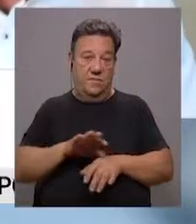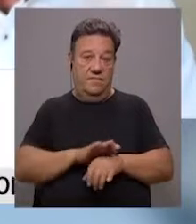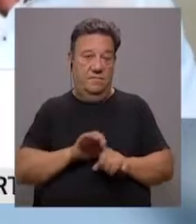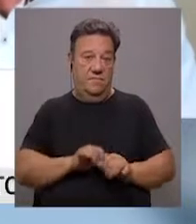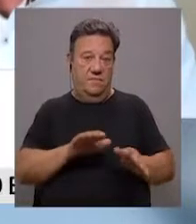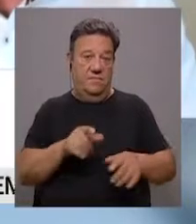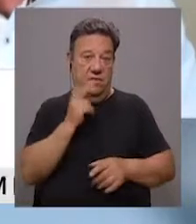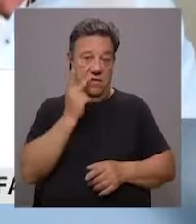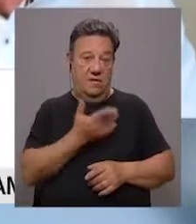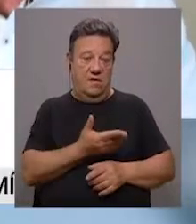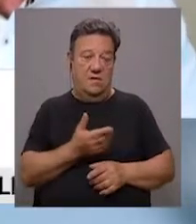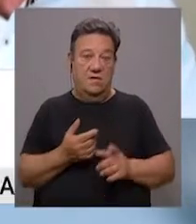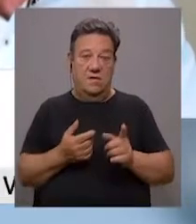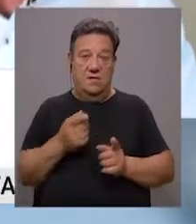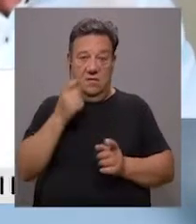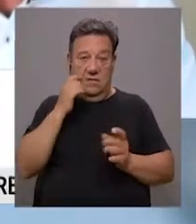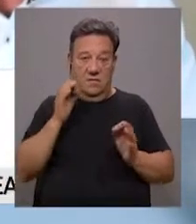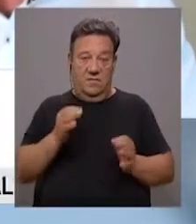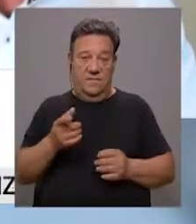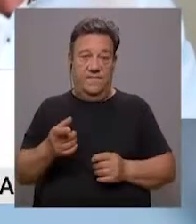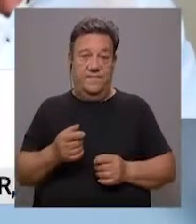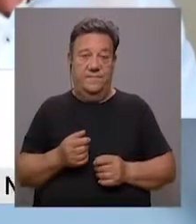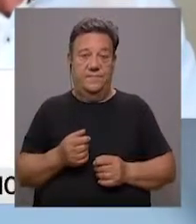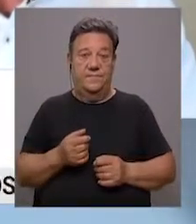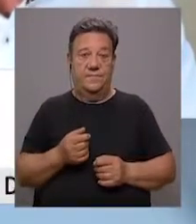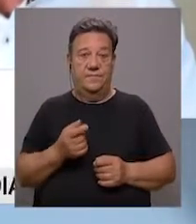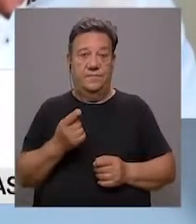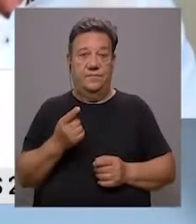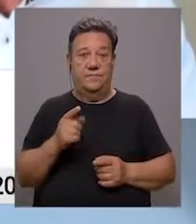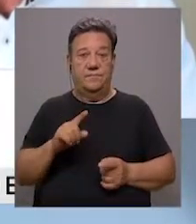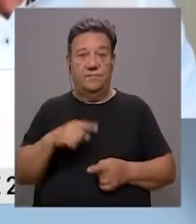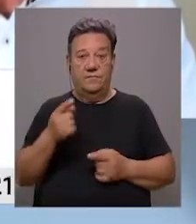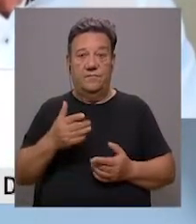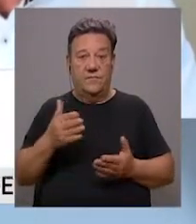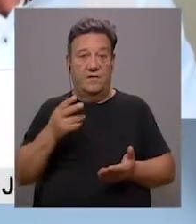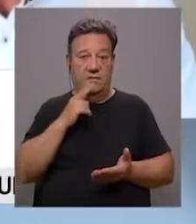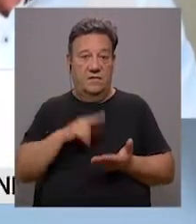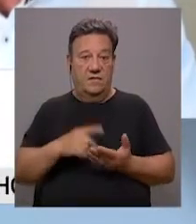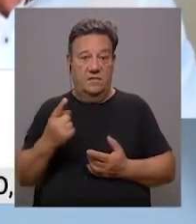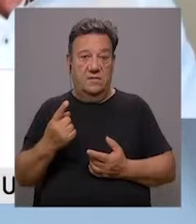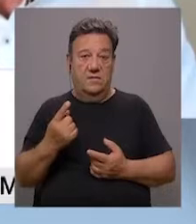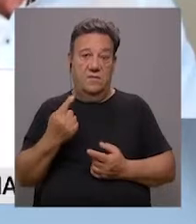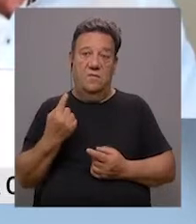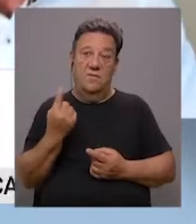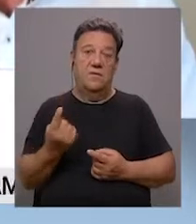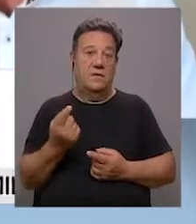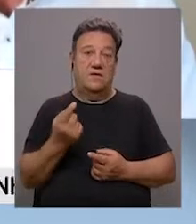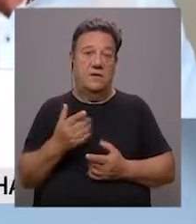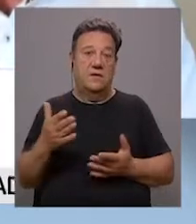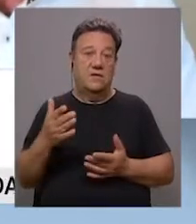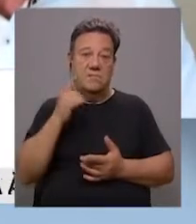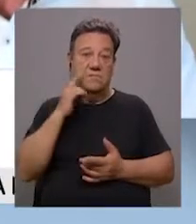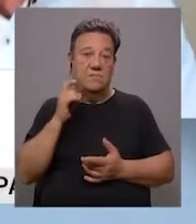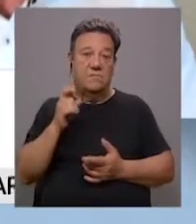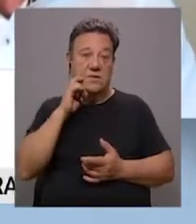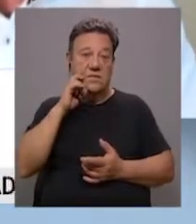temos, mas seguramente que por uma outra grande razão. E a outra grande razão tem a ver com a segurança